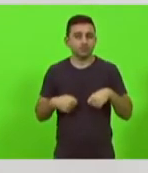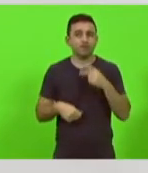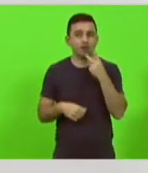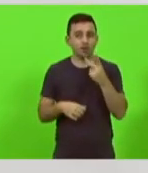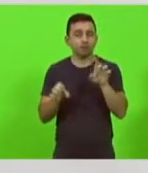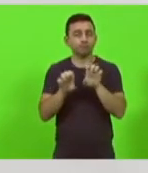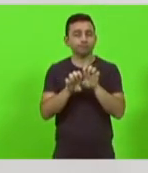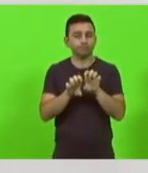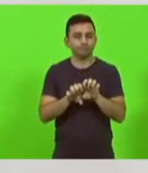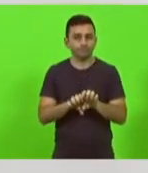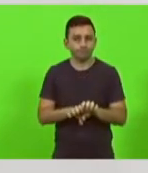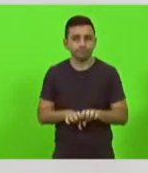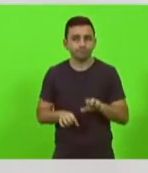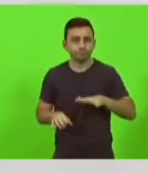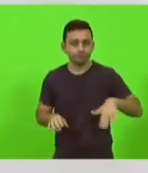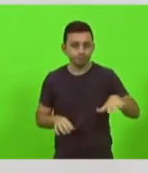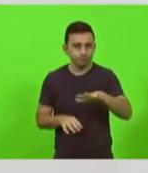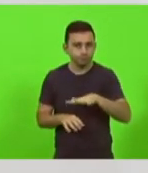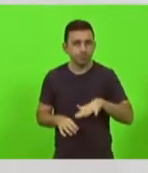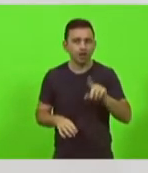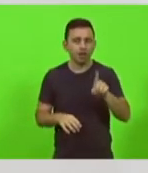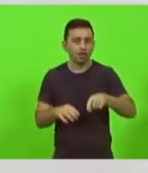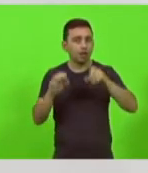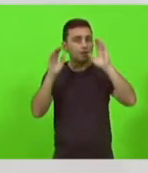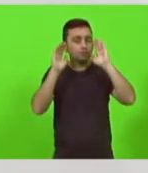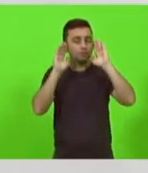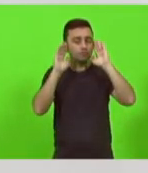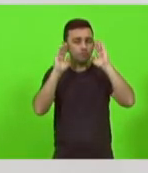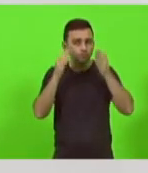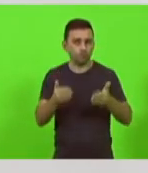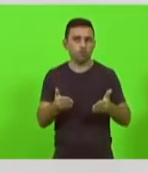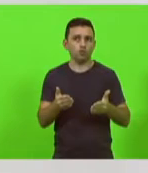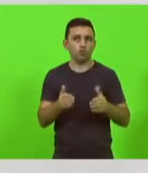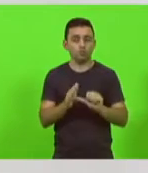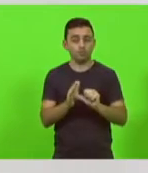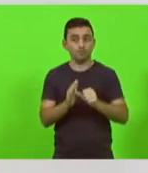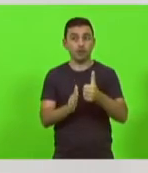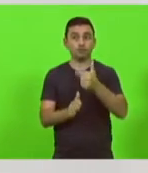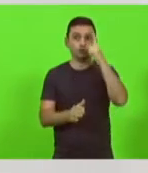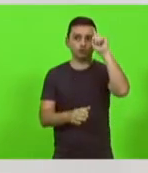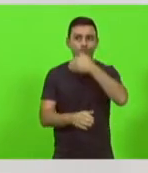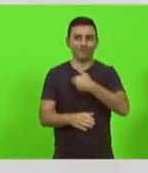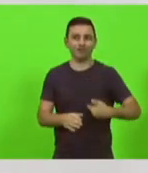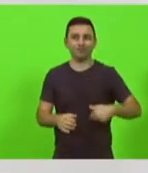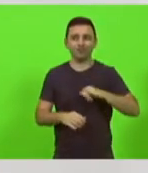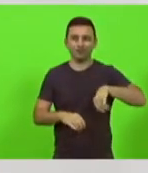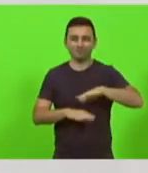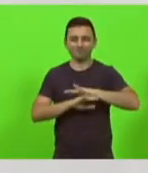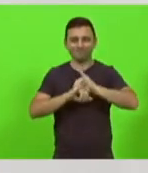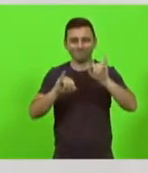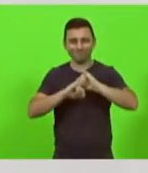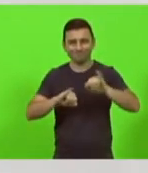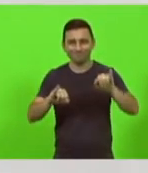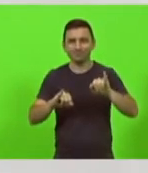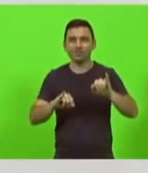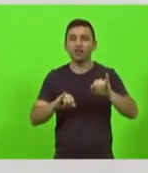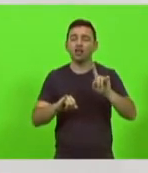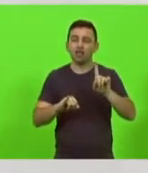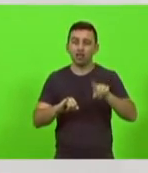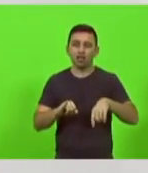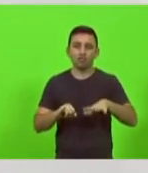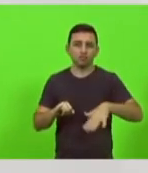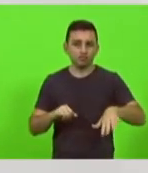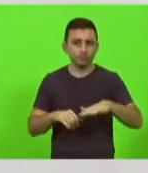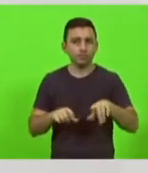infraestrutura, a área que elegemos como prioritária desde o primeiro dia de governo. Infraestrutura viária, em que avançamos no